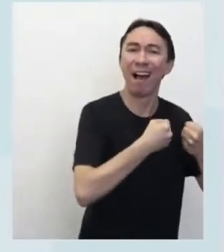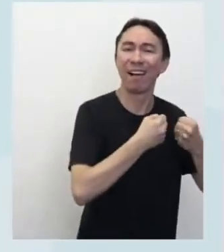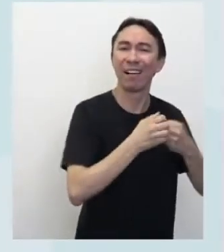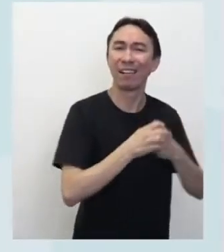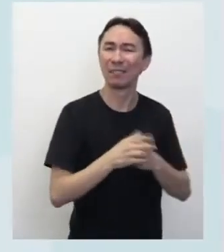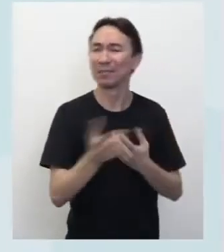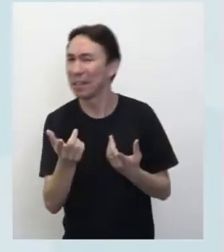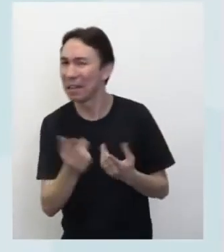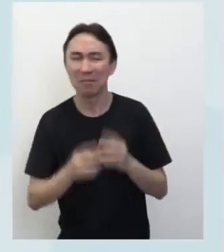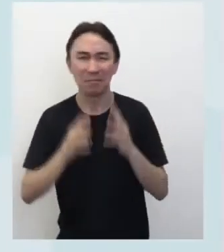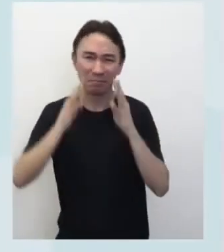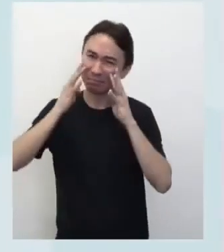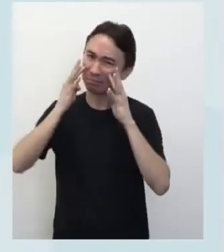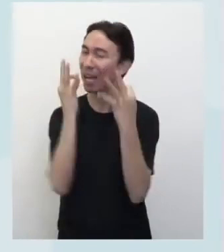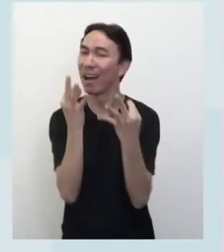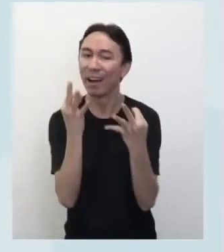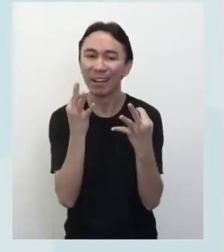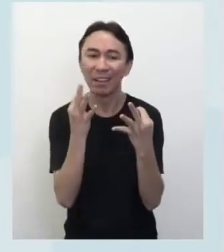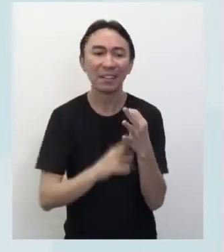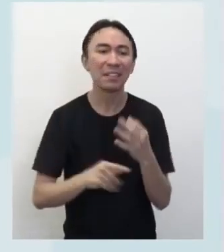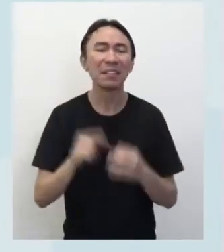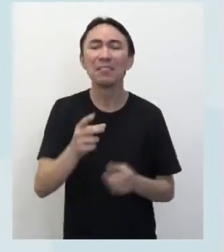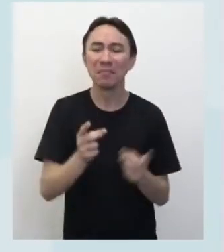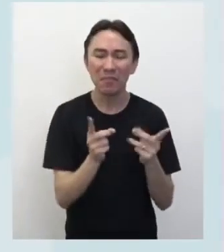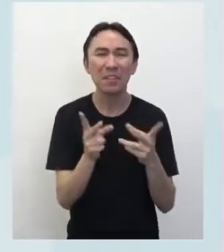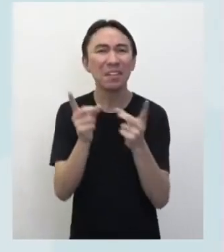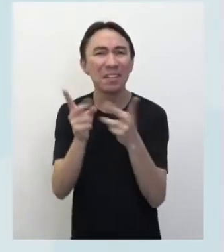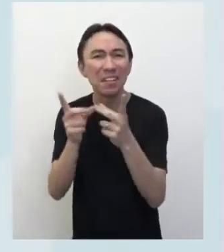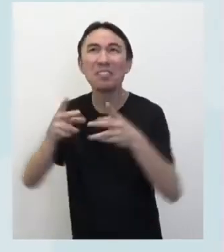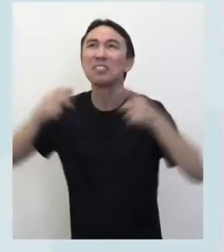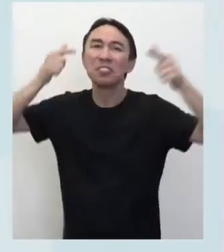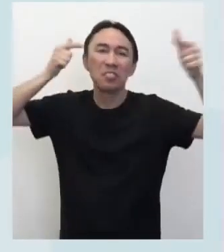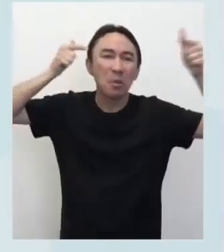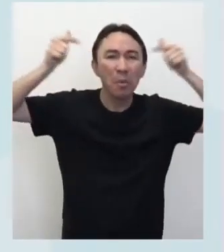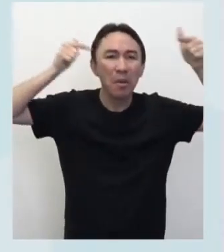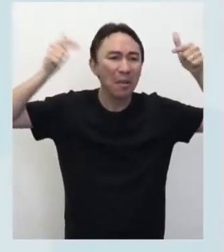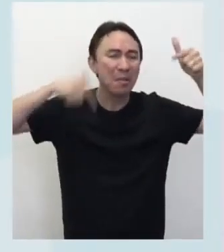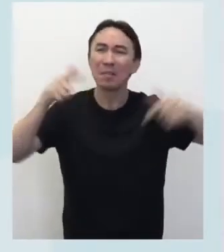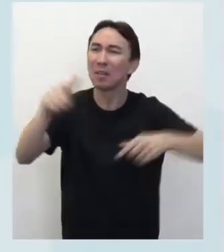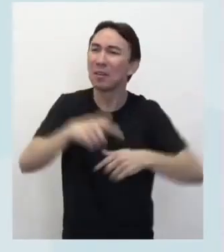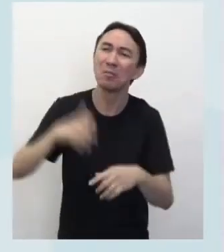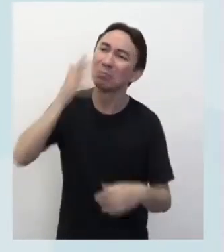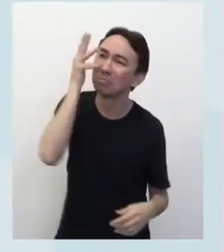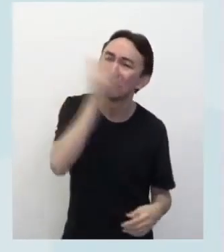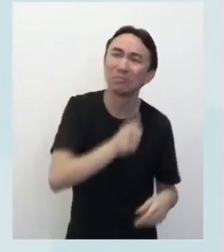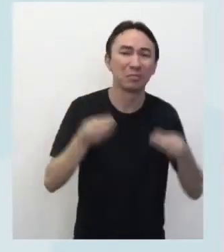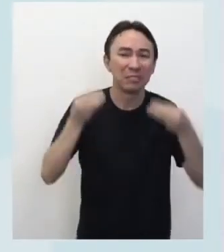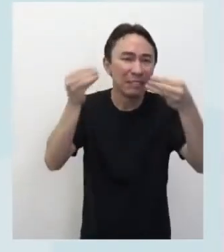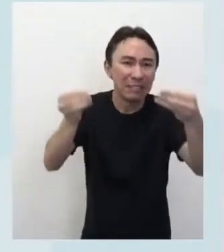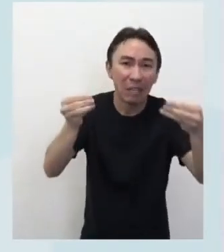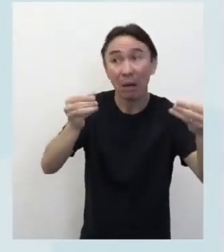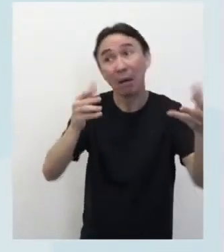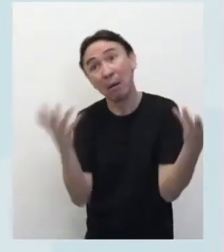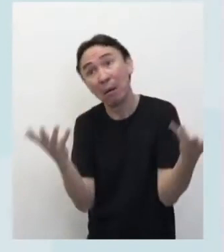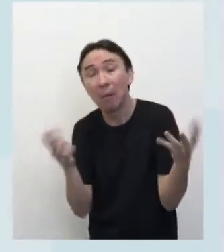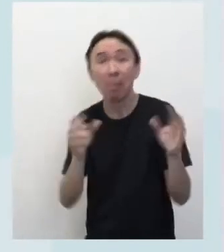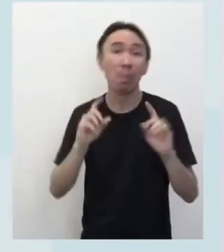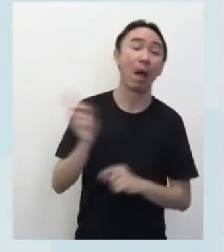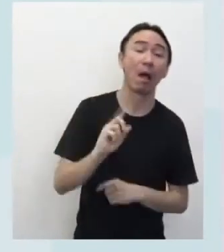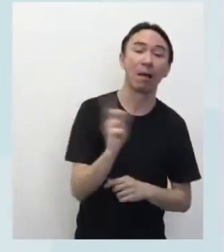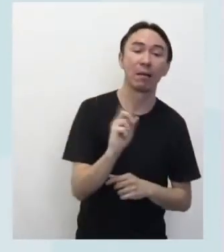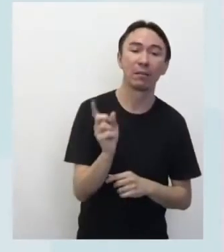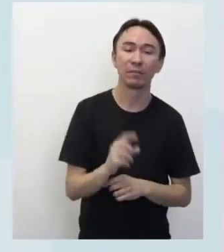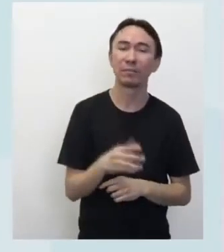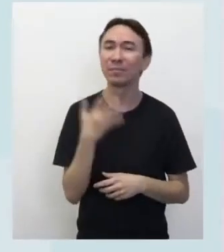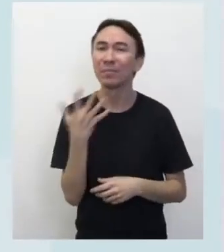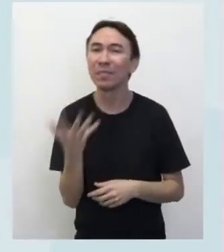presta atenção, ele está vendendo chapéus, vai ficar lindo em você, ou nem tanto. Ele pensou que esse senhor aí